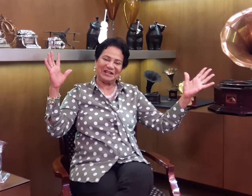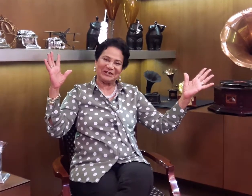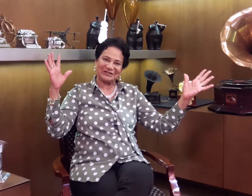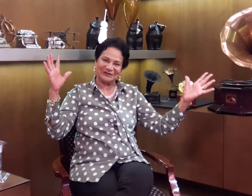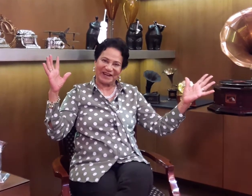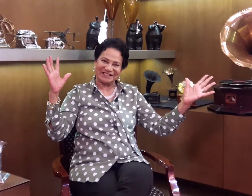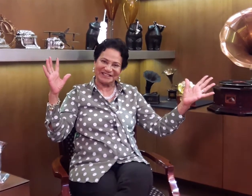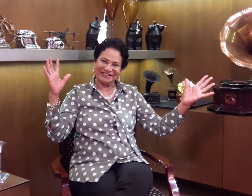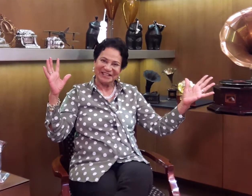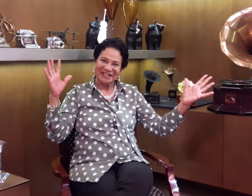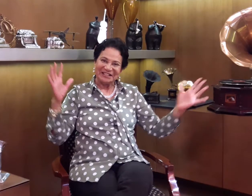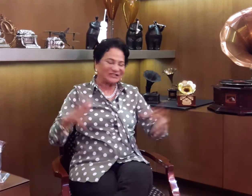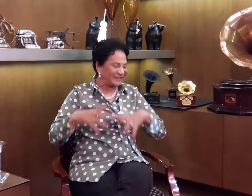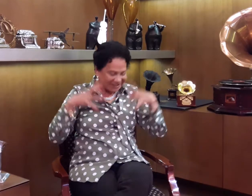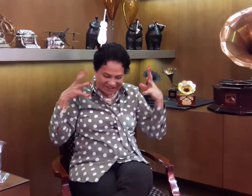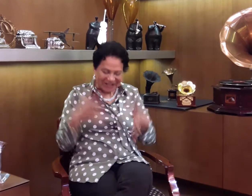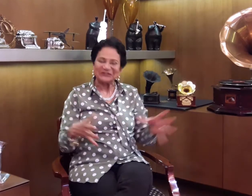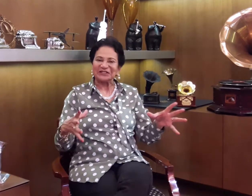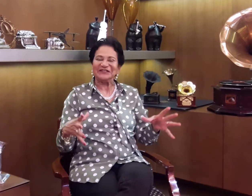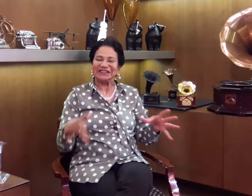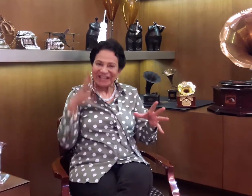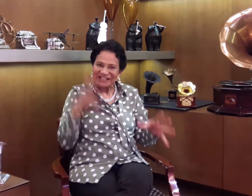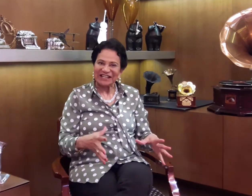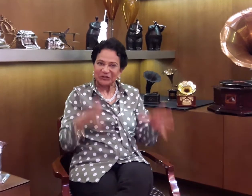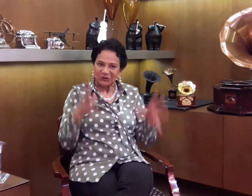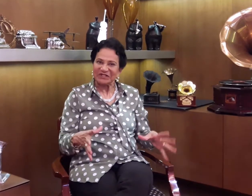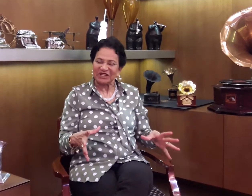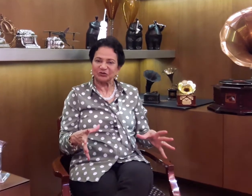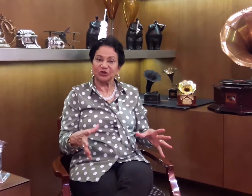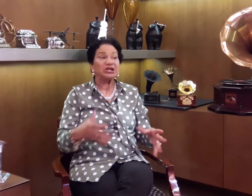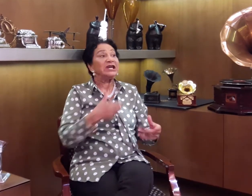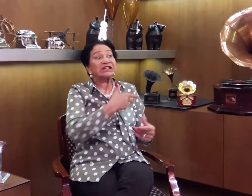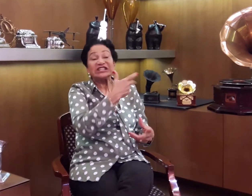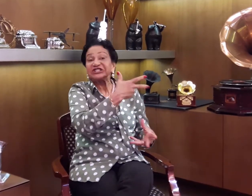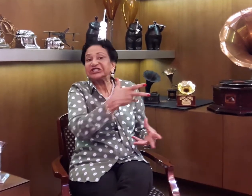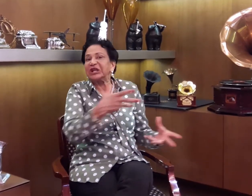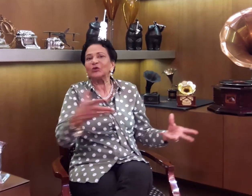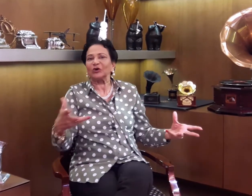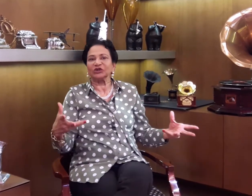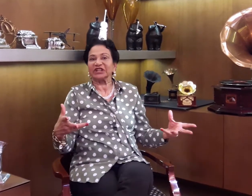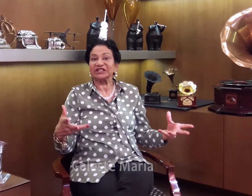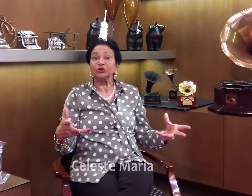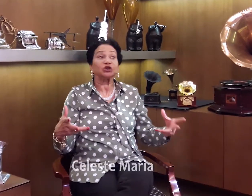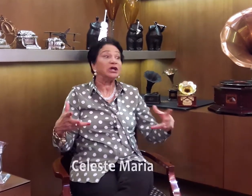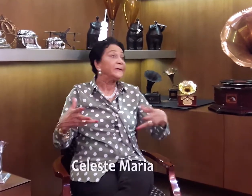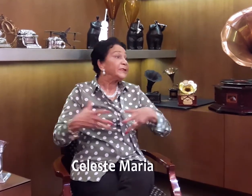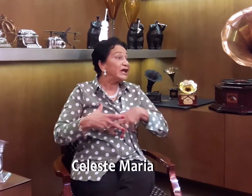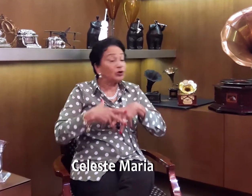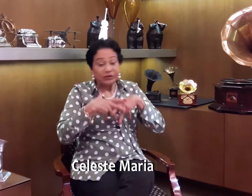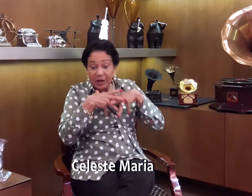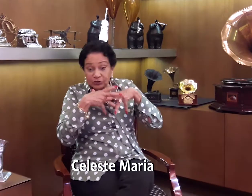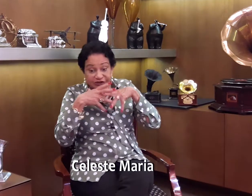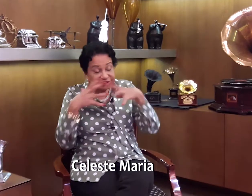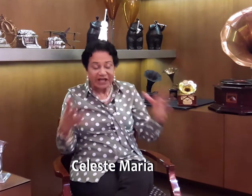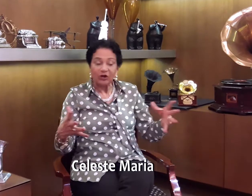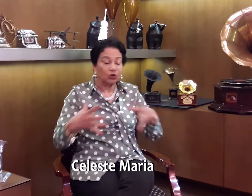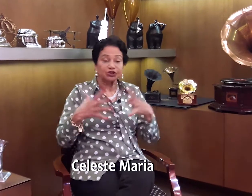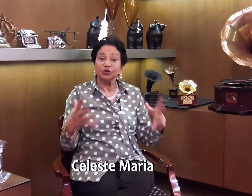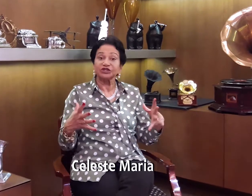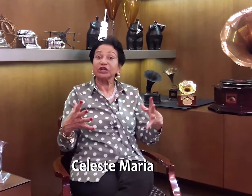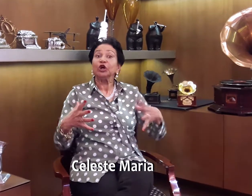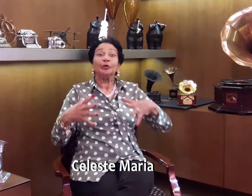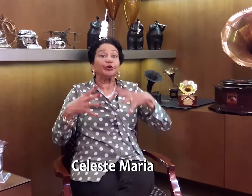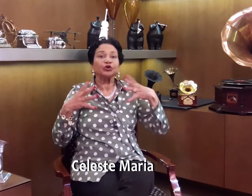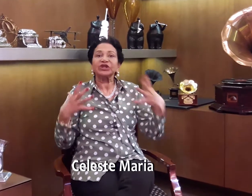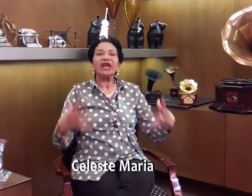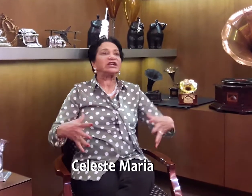nesse nosso Brasil. Nós precisamos também trazer as coisas boas que estão acontecendo, que eu não sei, eu